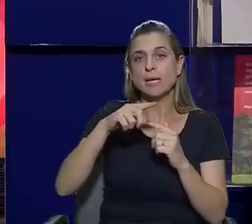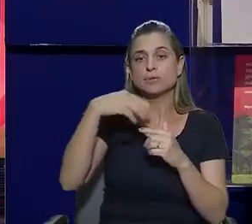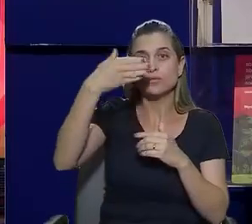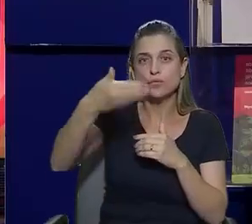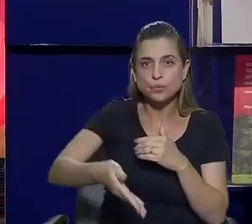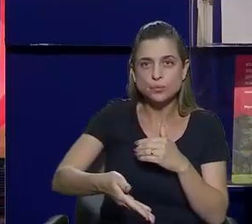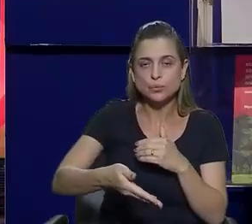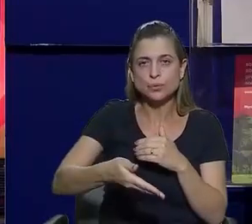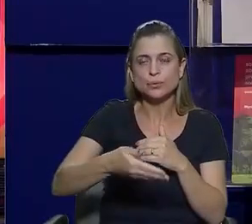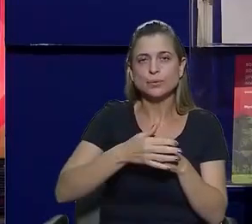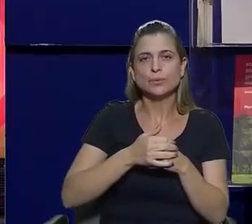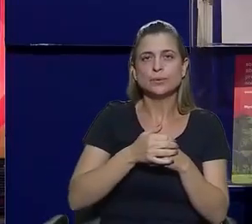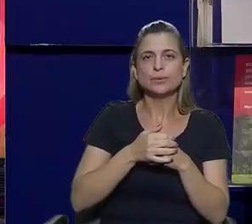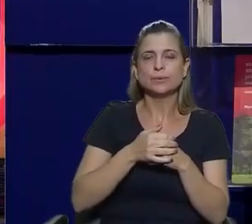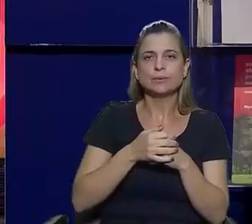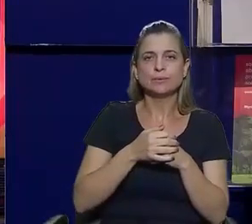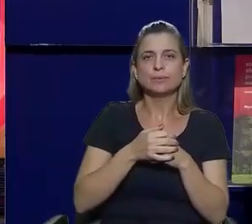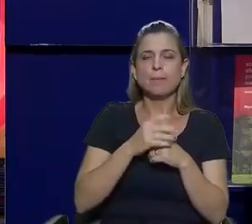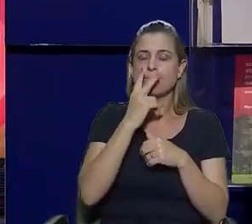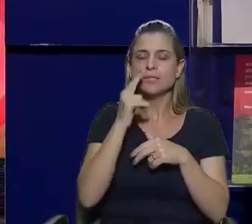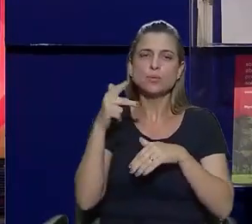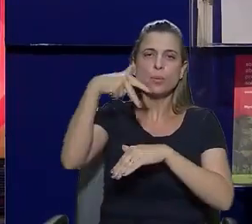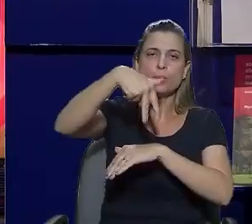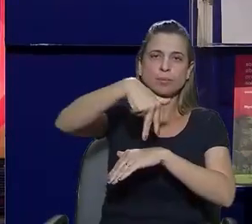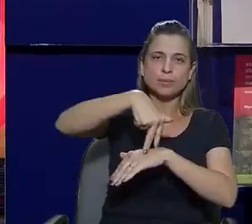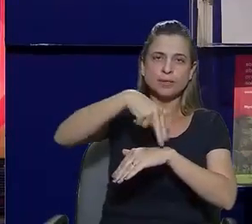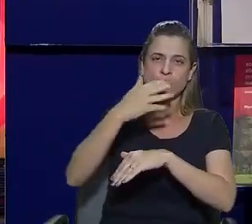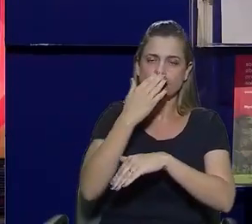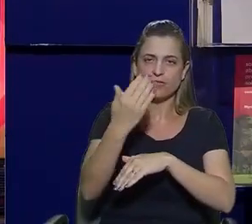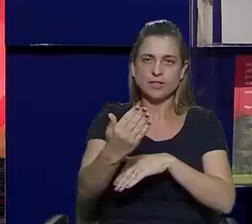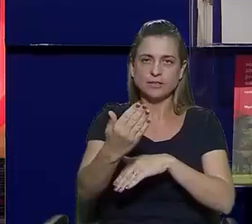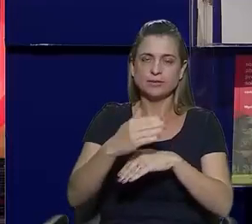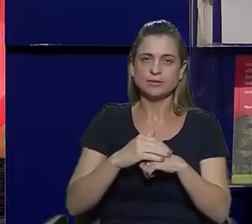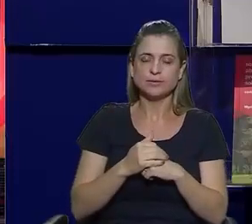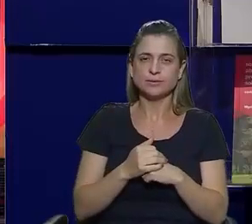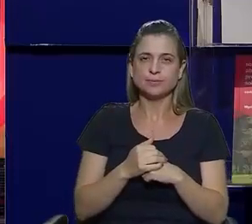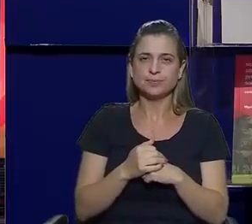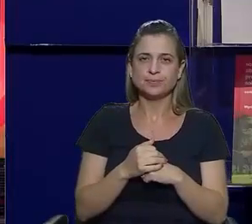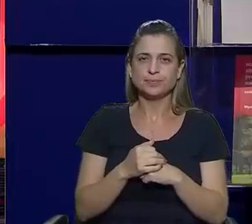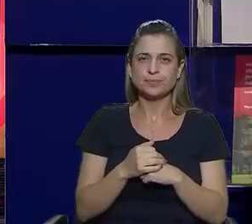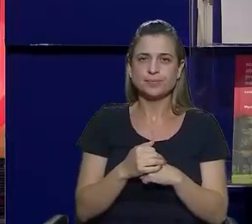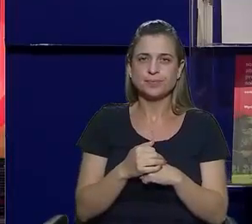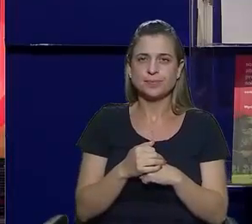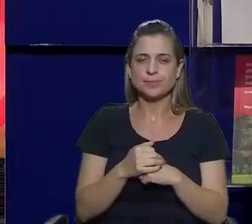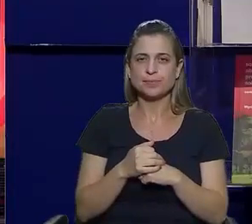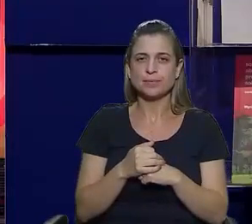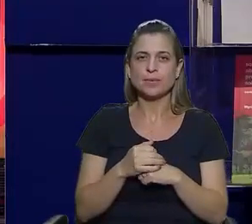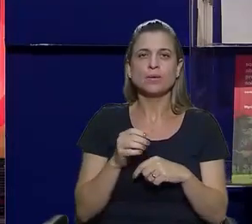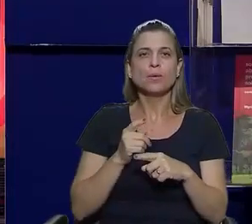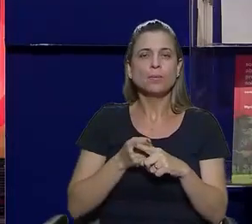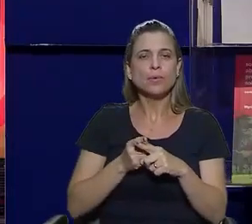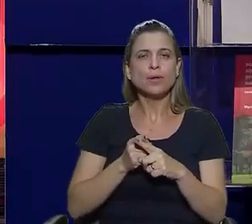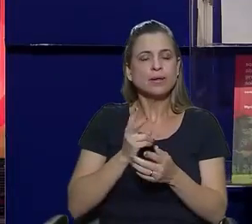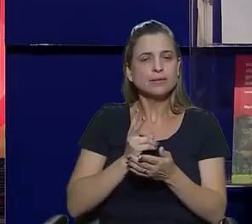escrevo, entra num protagonismo, entra na frente, né? Ele fica sempre ali, porque justamente vem desse